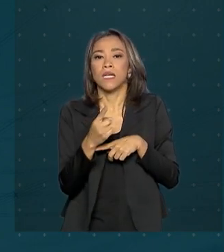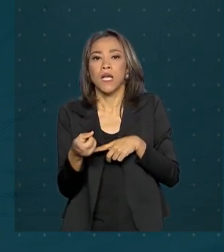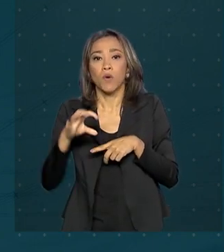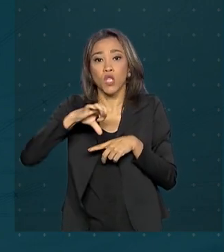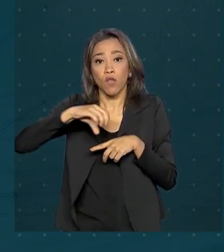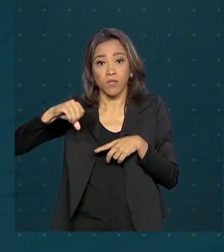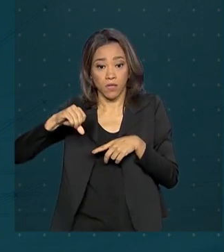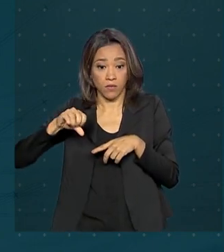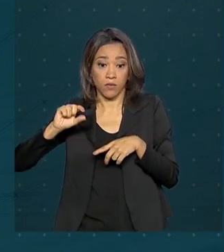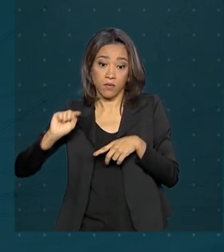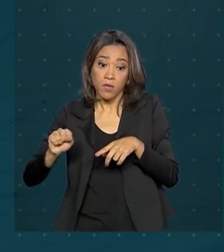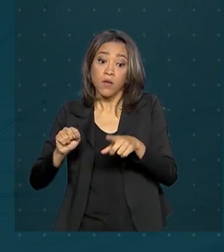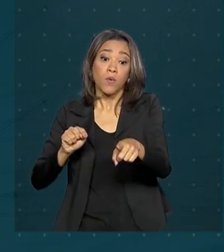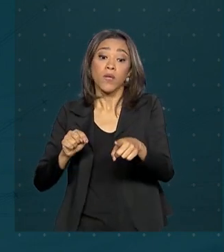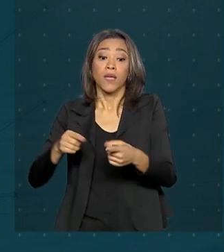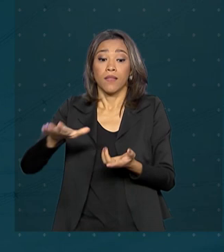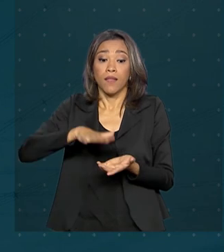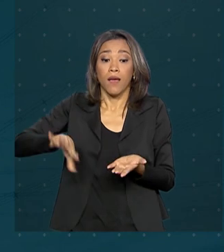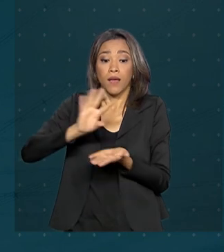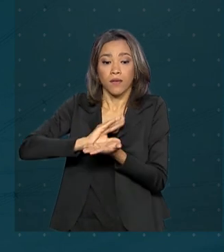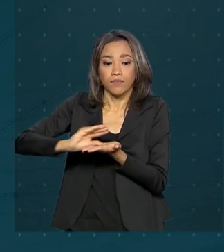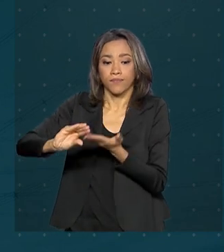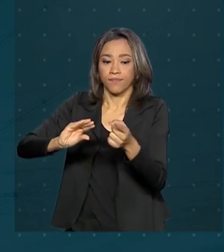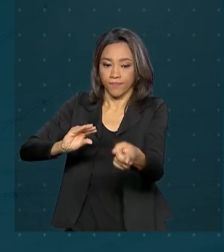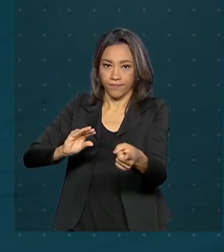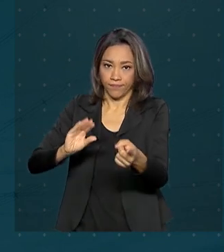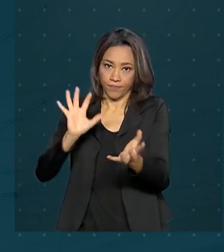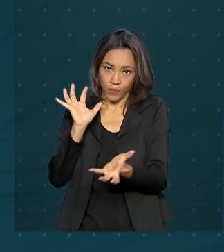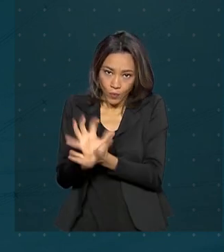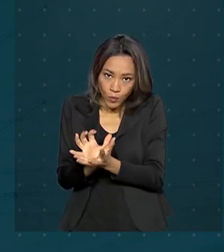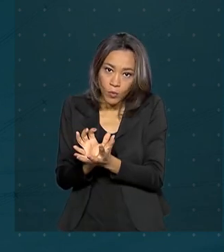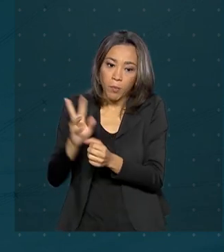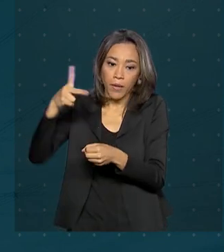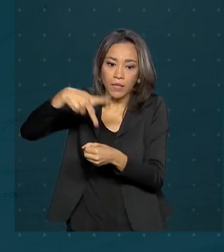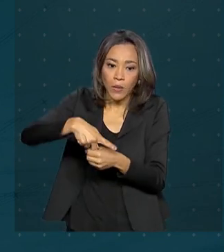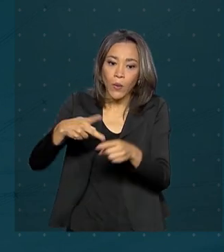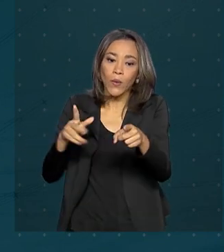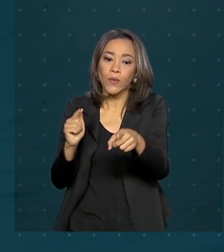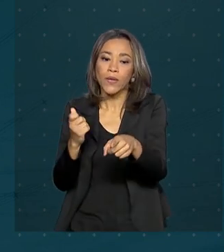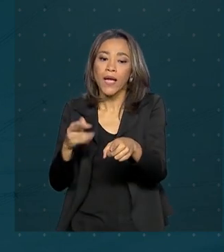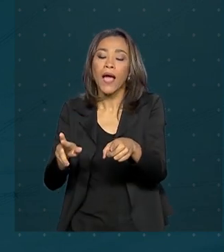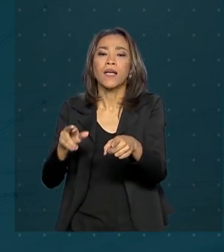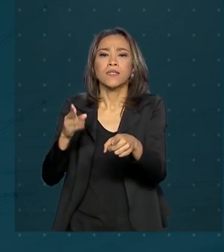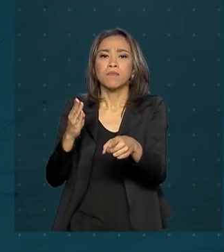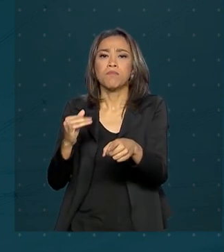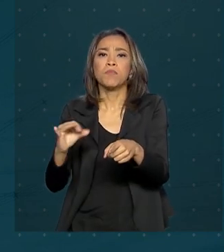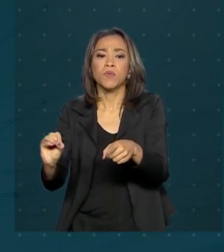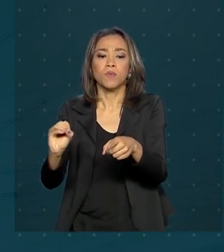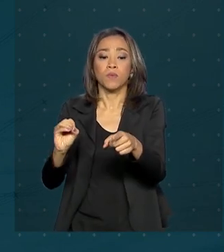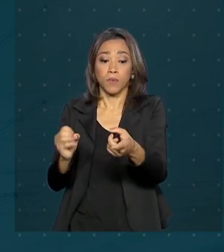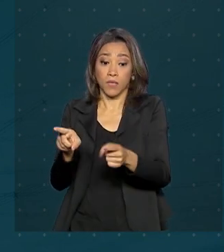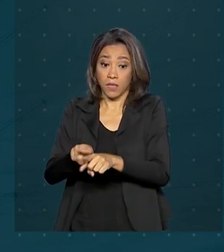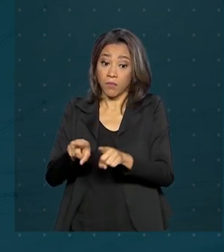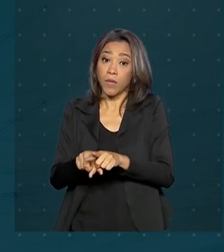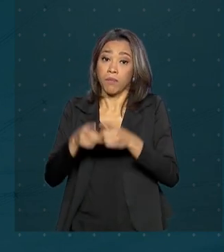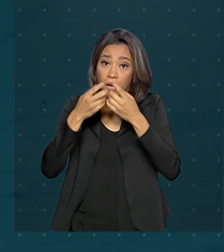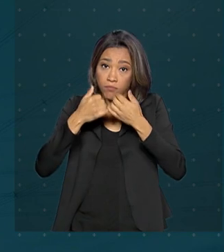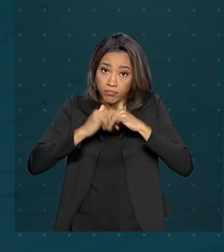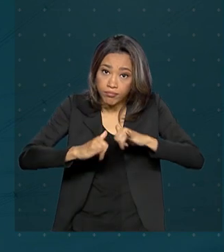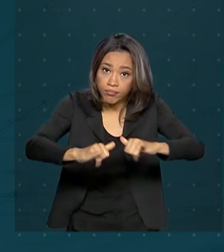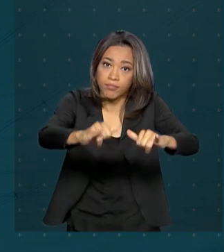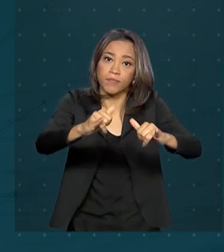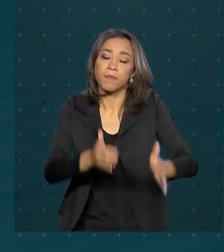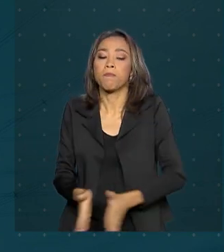nos setores de petróleo, gás natural e biocombustíveis e em geração, distribuição e transmissão de energia.